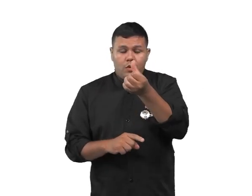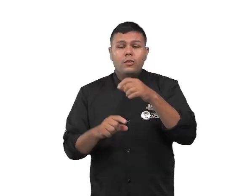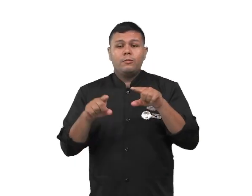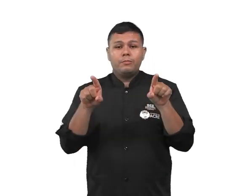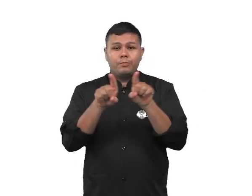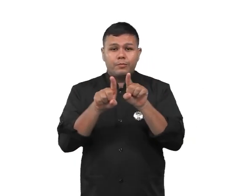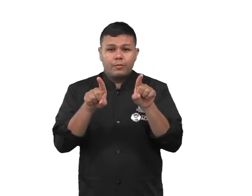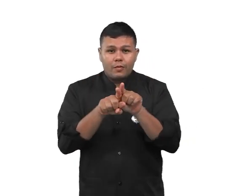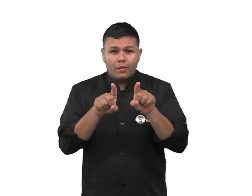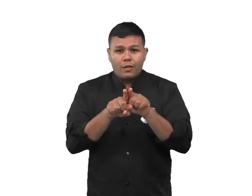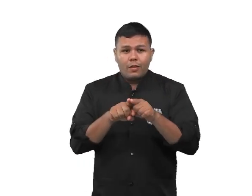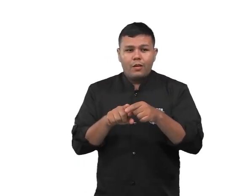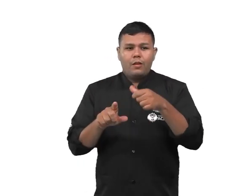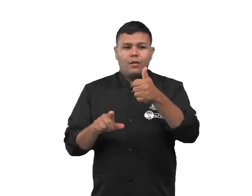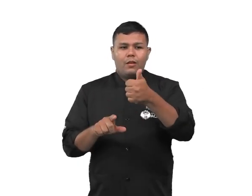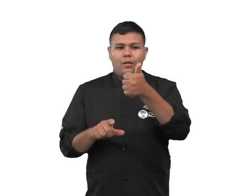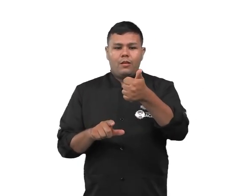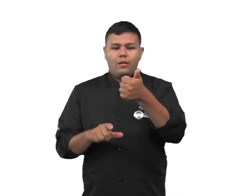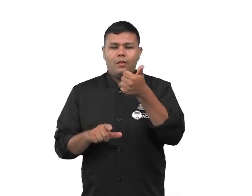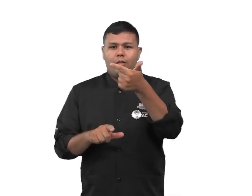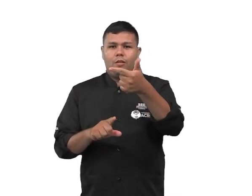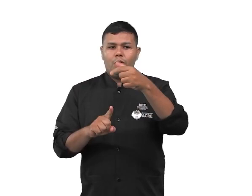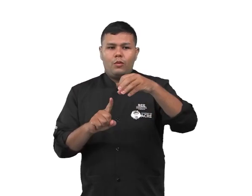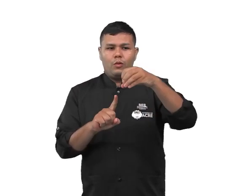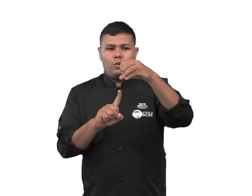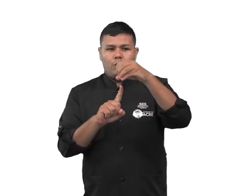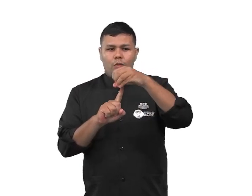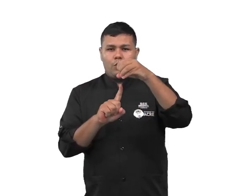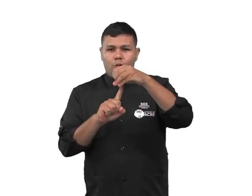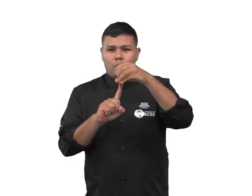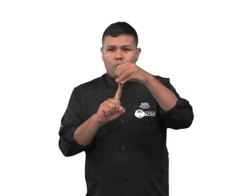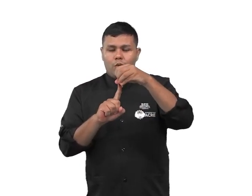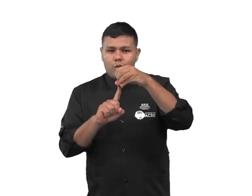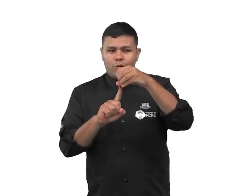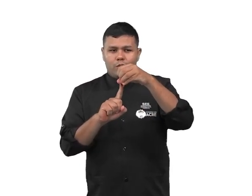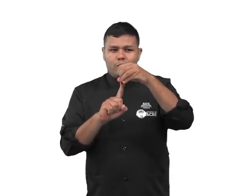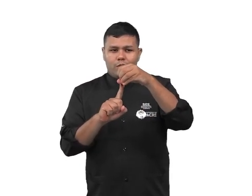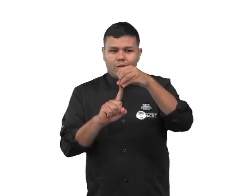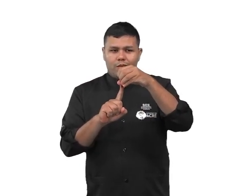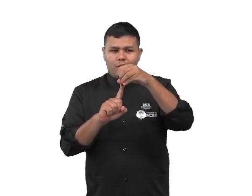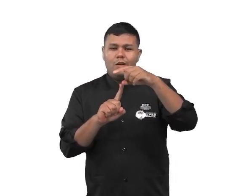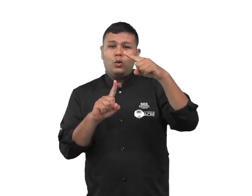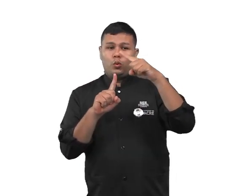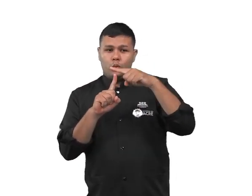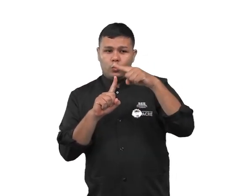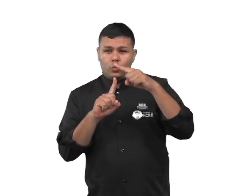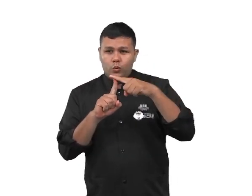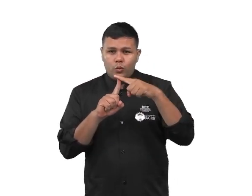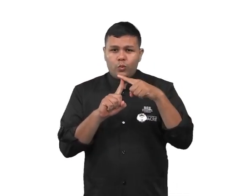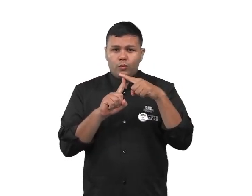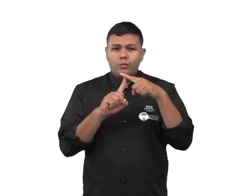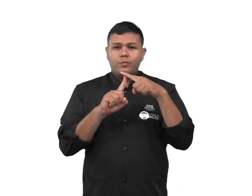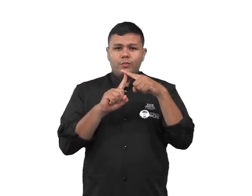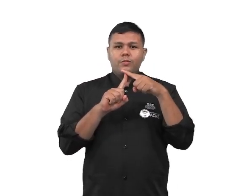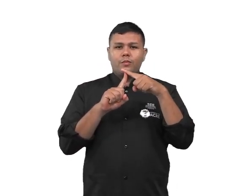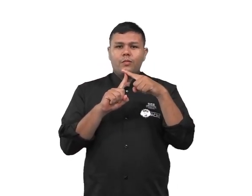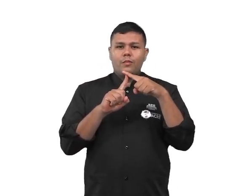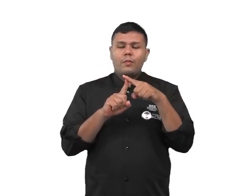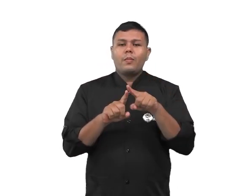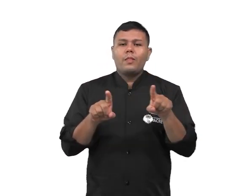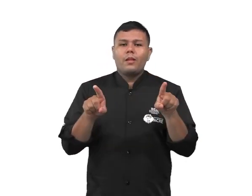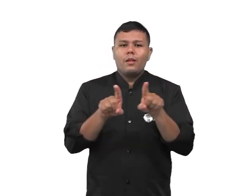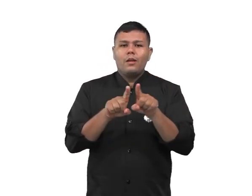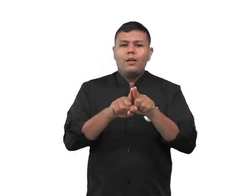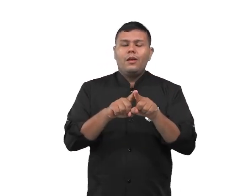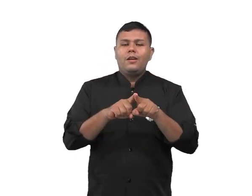também 12 arestas e nós temos 8 vértices, tá bom? E nós temos aqui esse camaradinho aqui que é na ordem, né? Segundo Platão, terra,